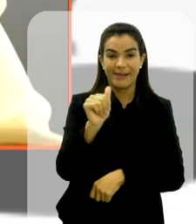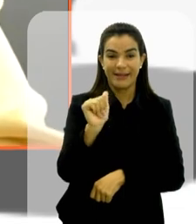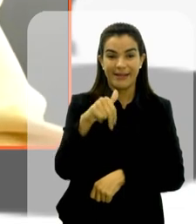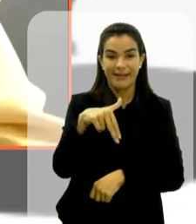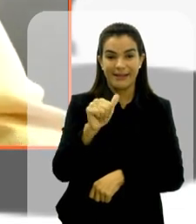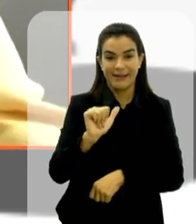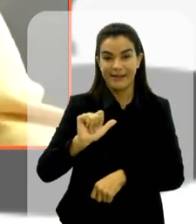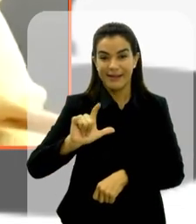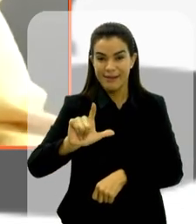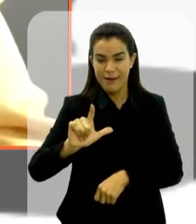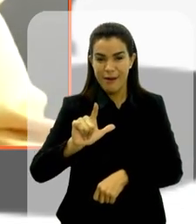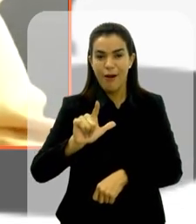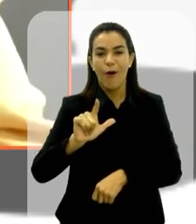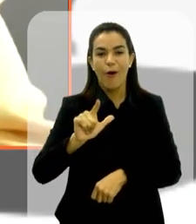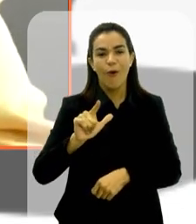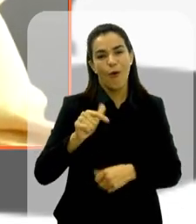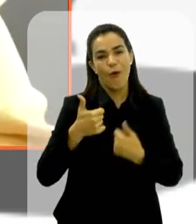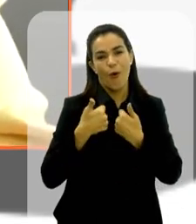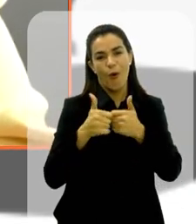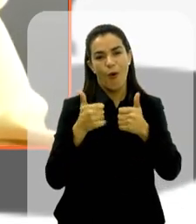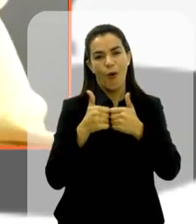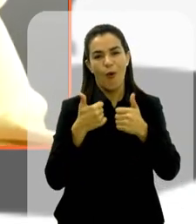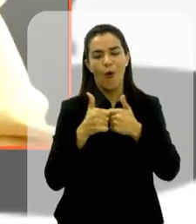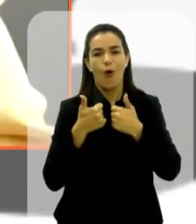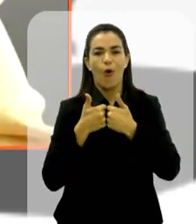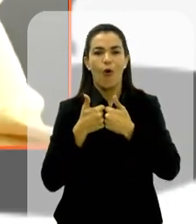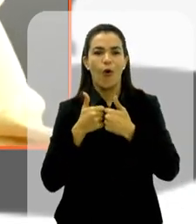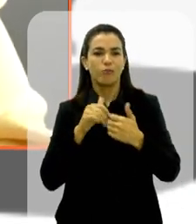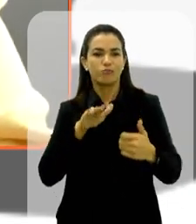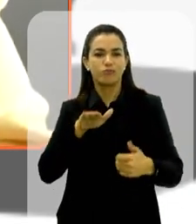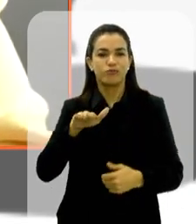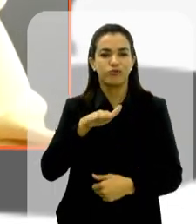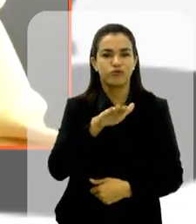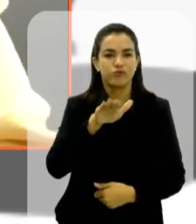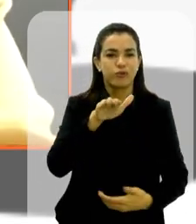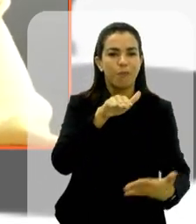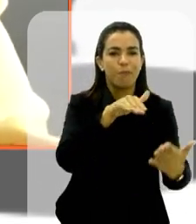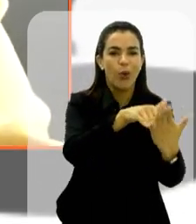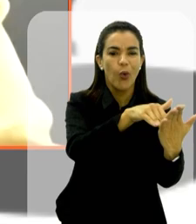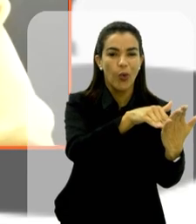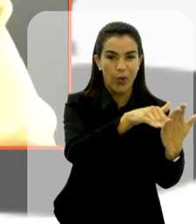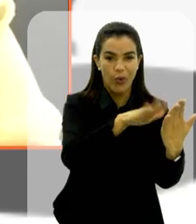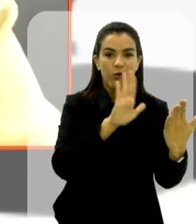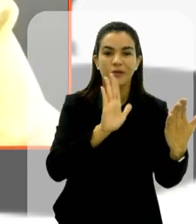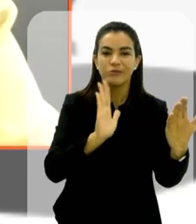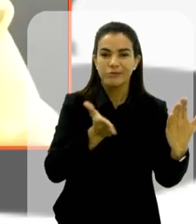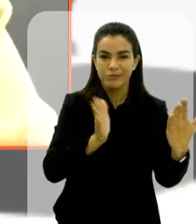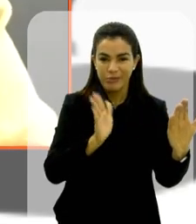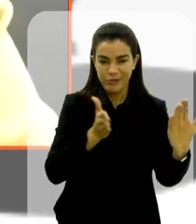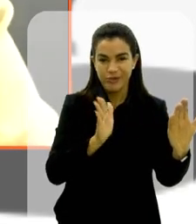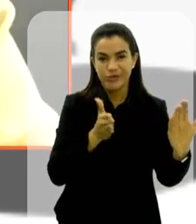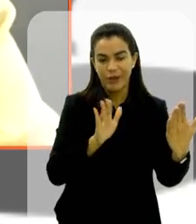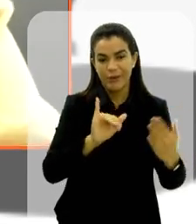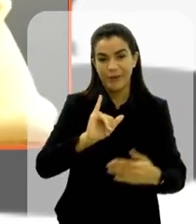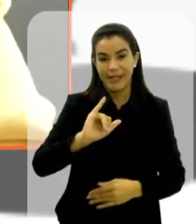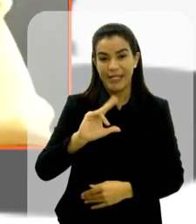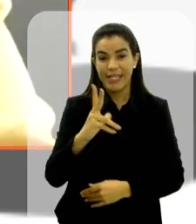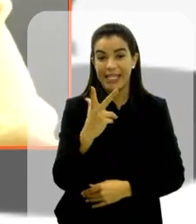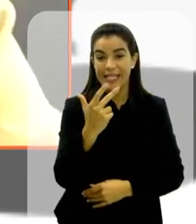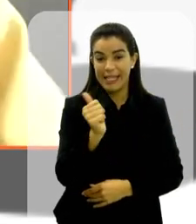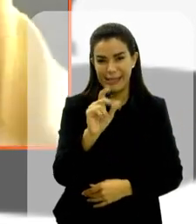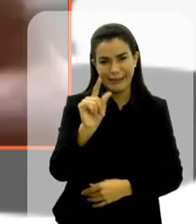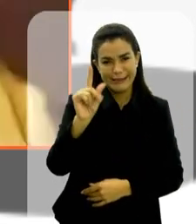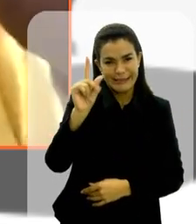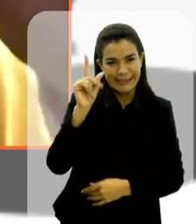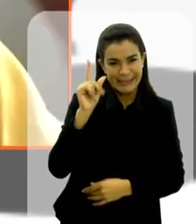de Bananal ali, no ponto final do ônibus, na Ilha do Governador, lá na ilha, a antiga ilha de Paranapuã,